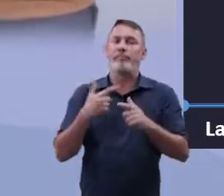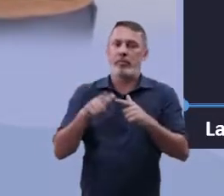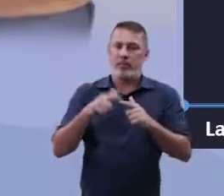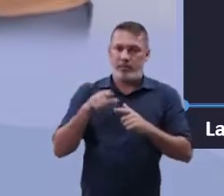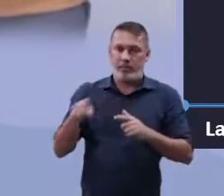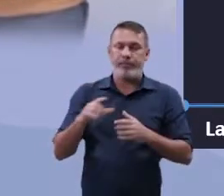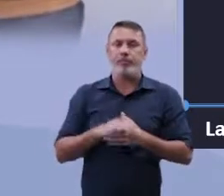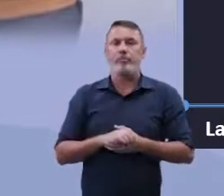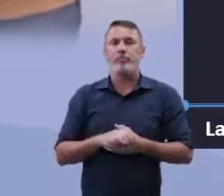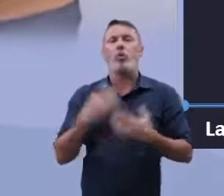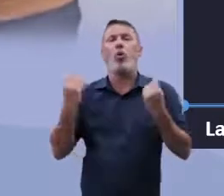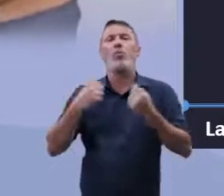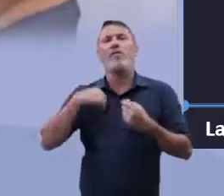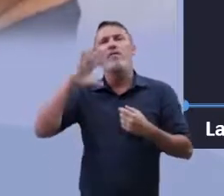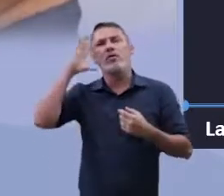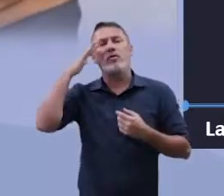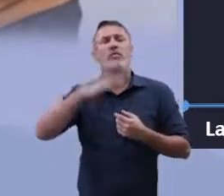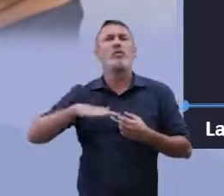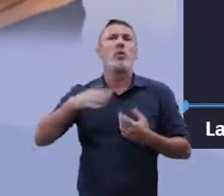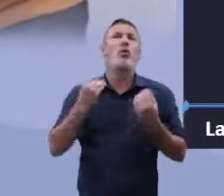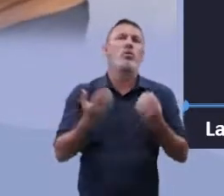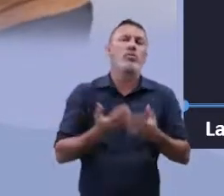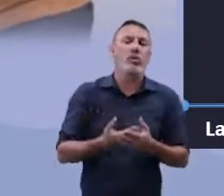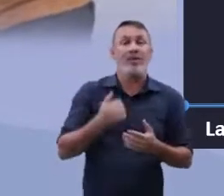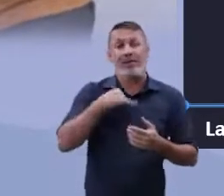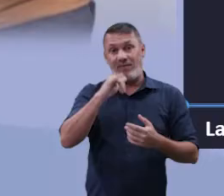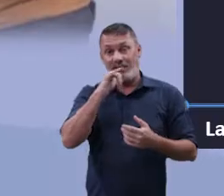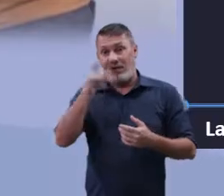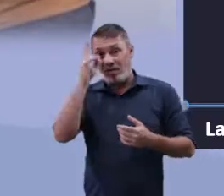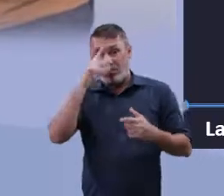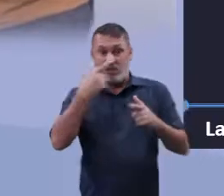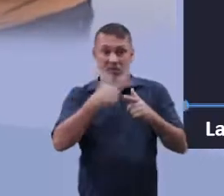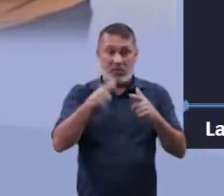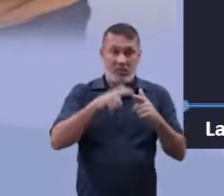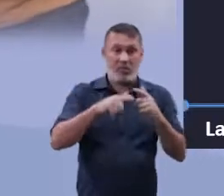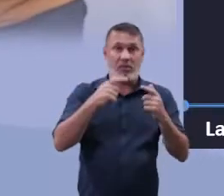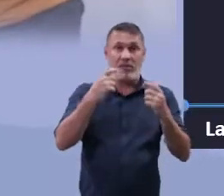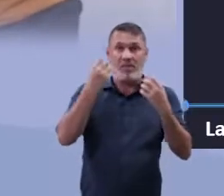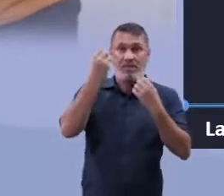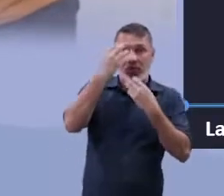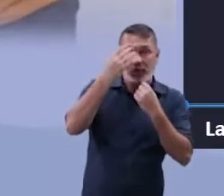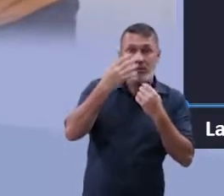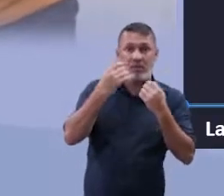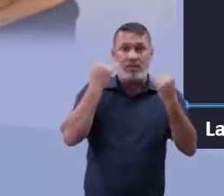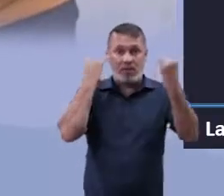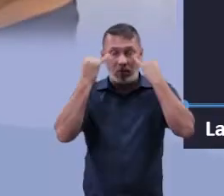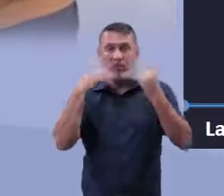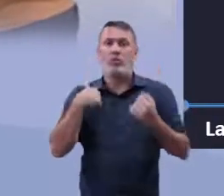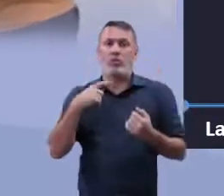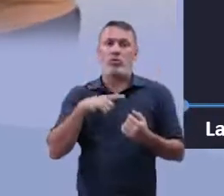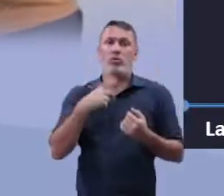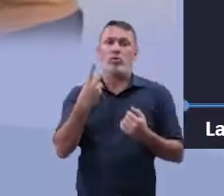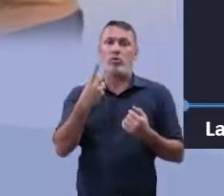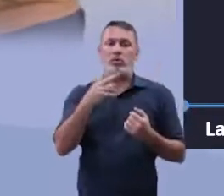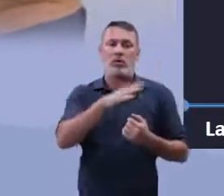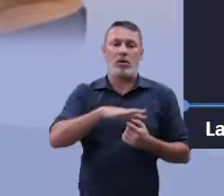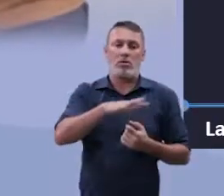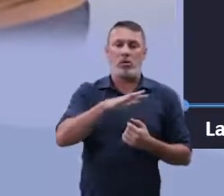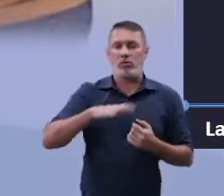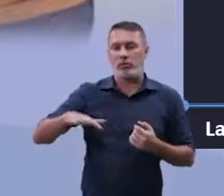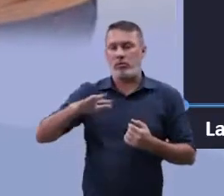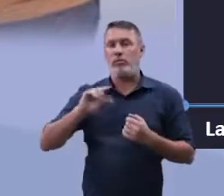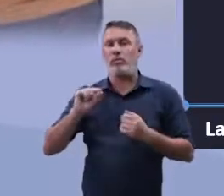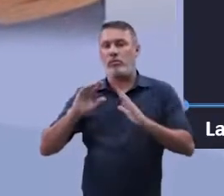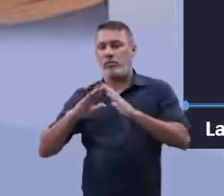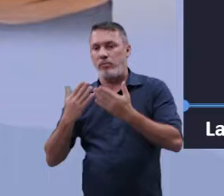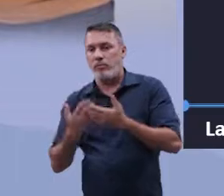digitais. Como que eu posso resolver? Aí eu disse a vocês que, se é um problema de informação, eu tenho dois